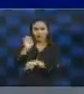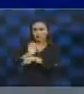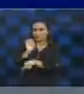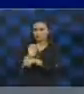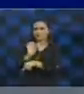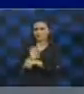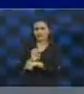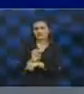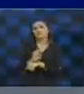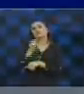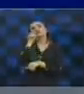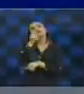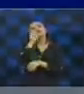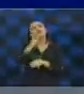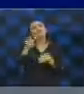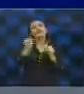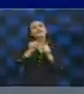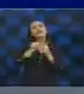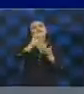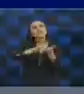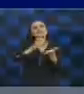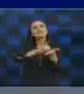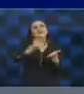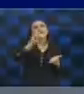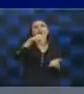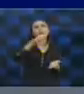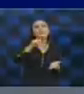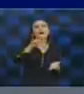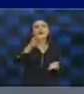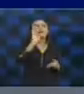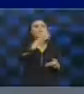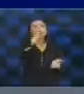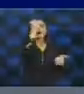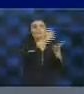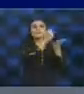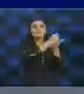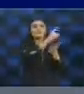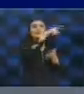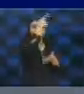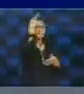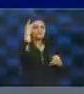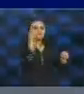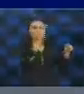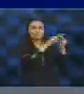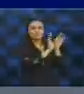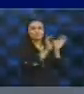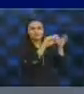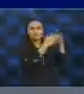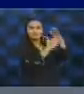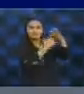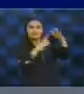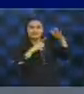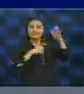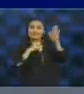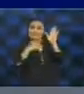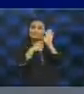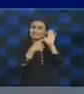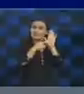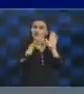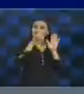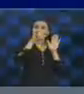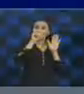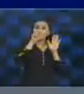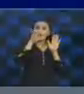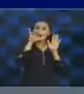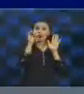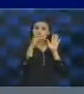já fez, o seu secretário Homero já fez. Ele contratou a empresa dos presos. Isso está publicado no Diário Oficial. Mais, contratou a empresa